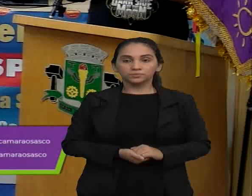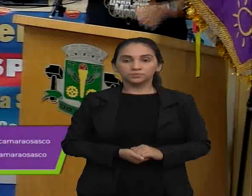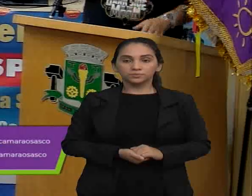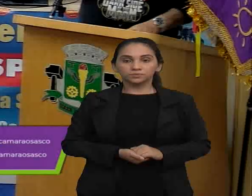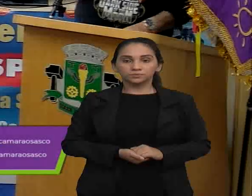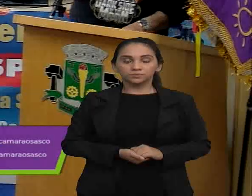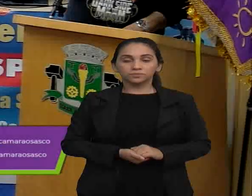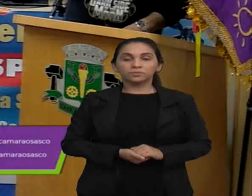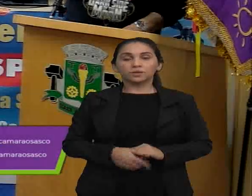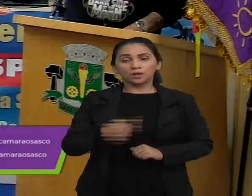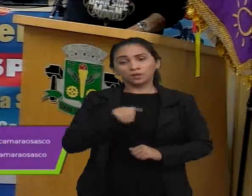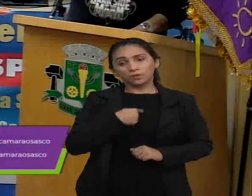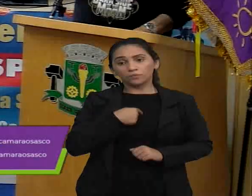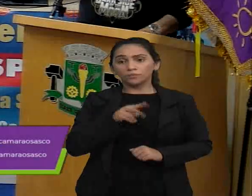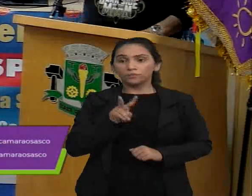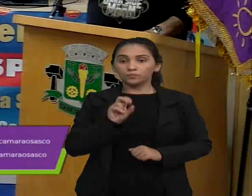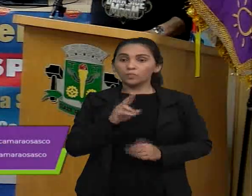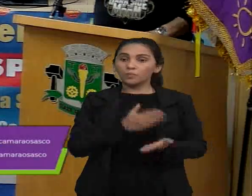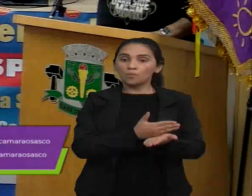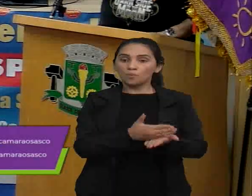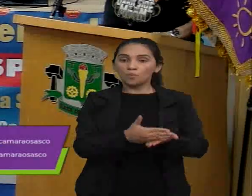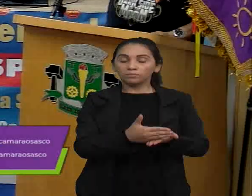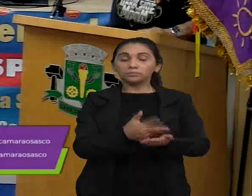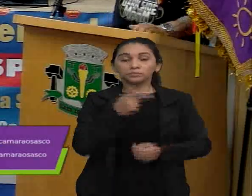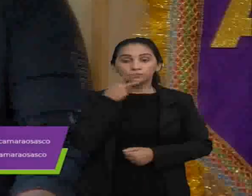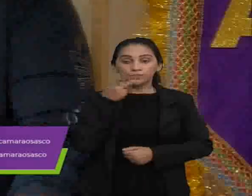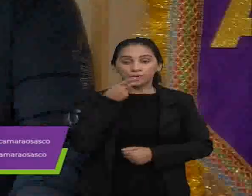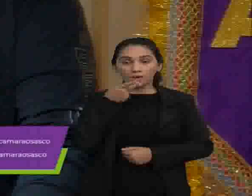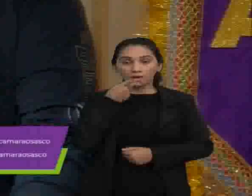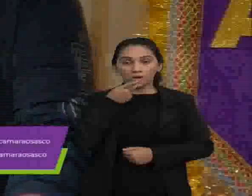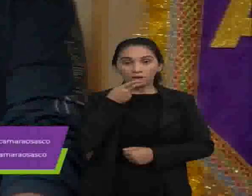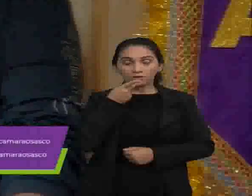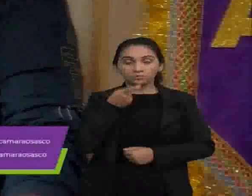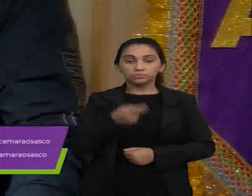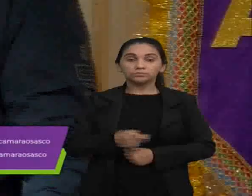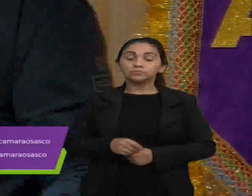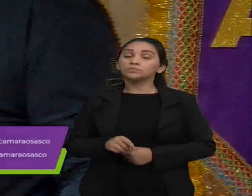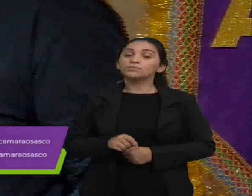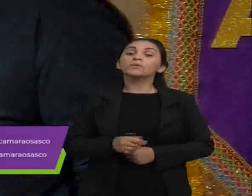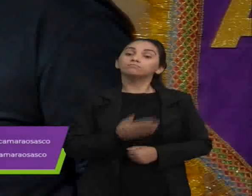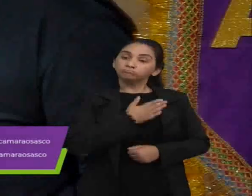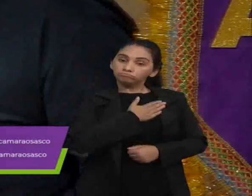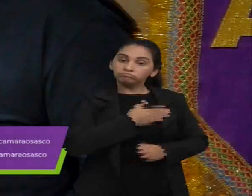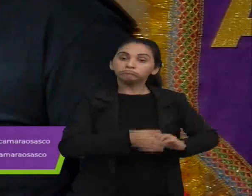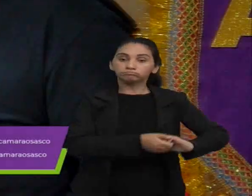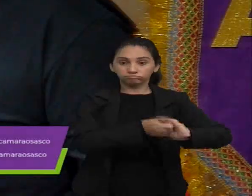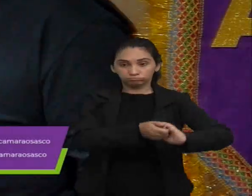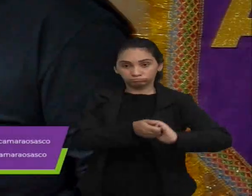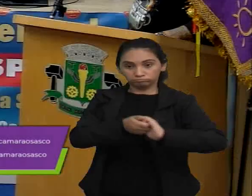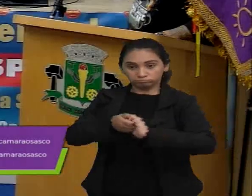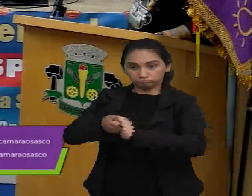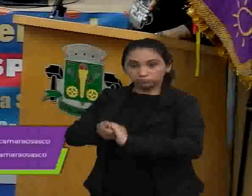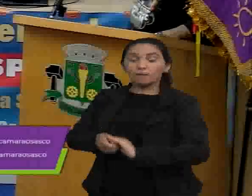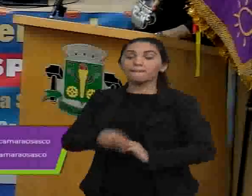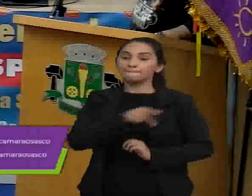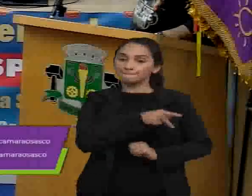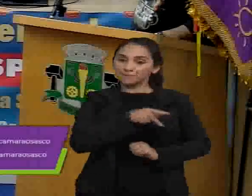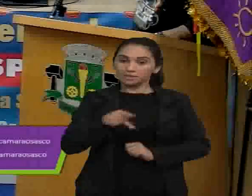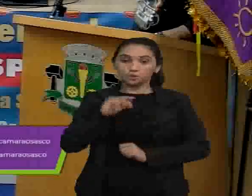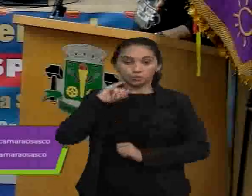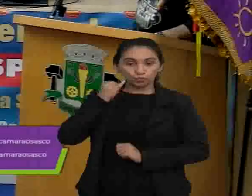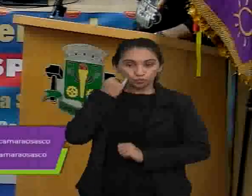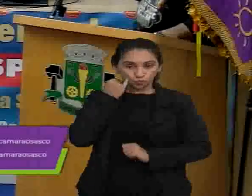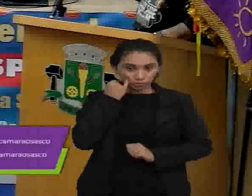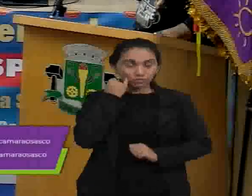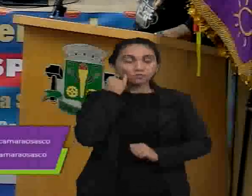Eu vou iniciar a minha fala aqui, cumprimentando aqui a mesa, aqui na pessoa da presidenta, Juliana,